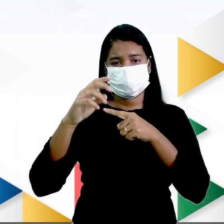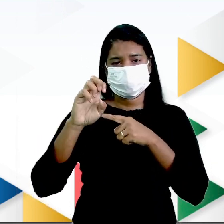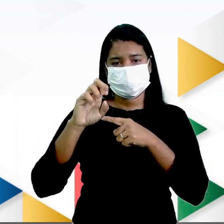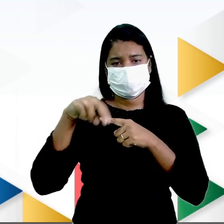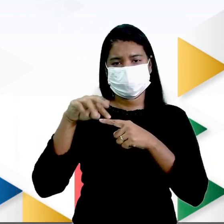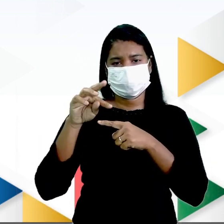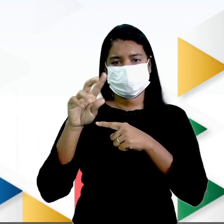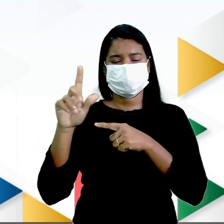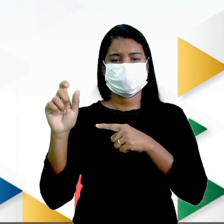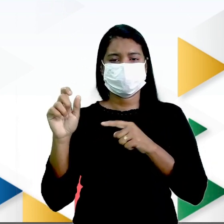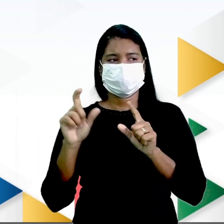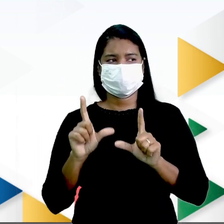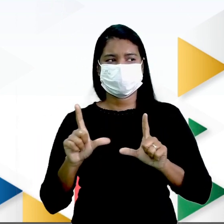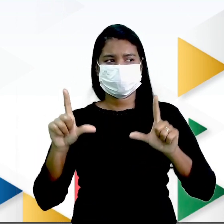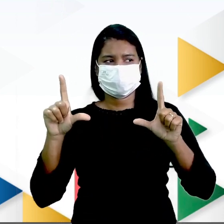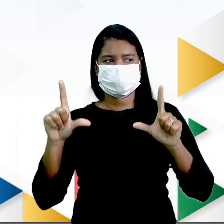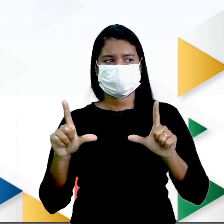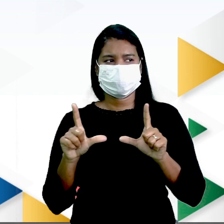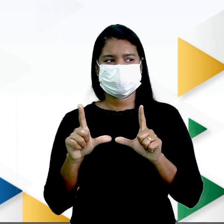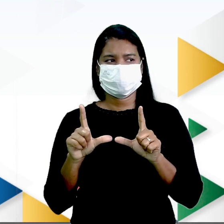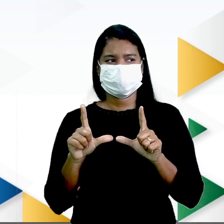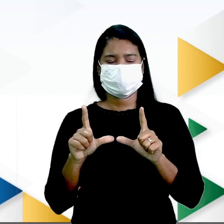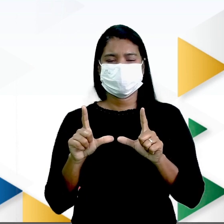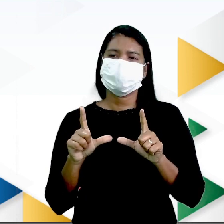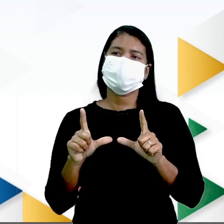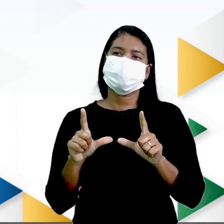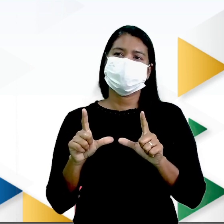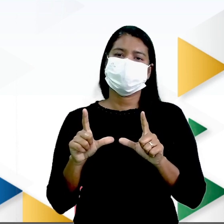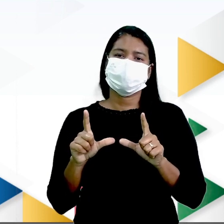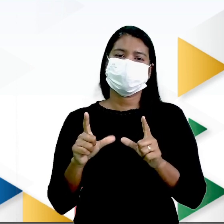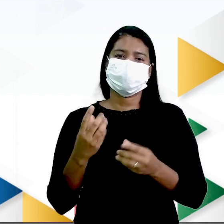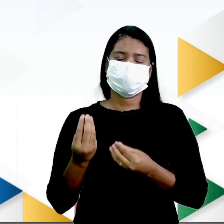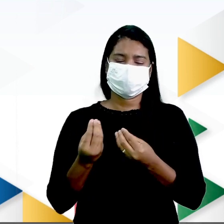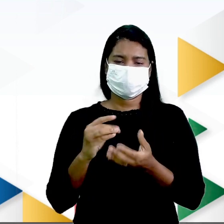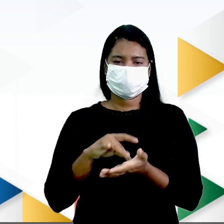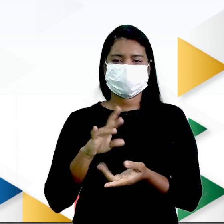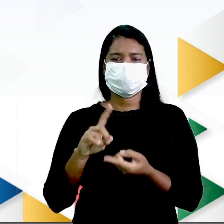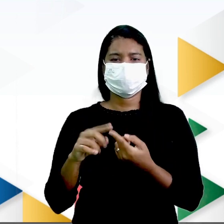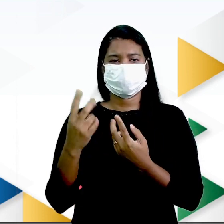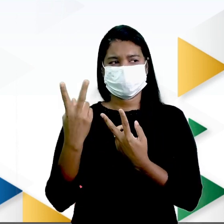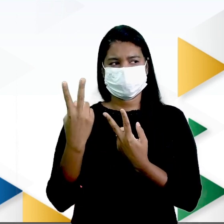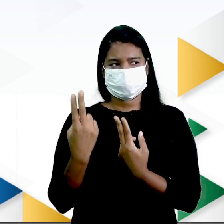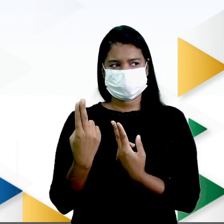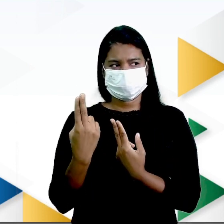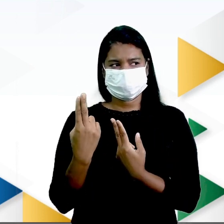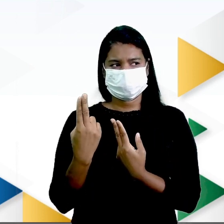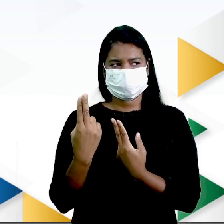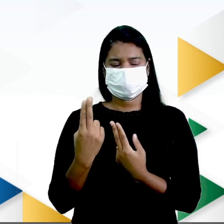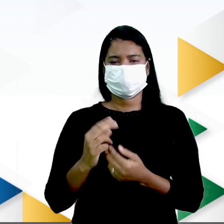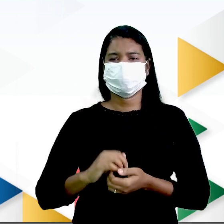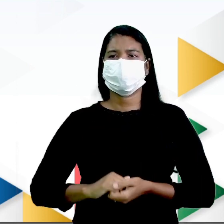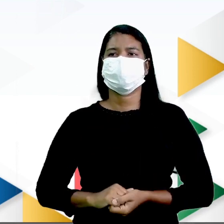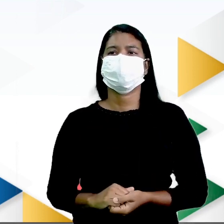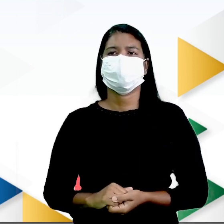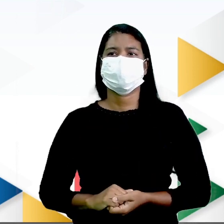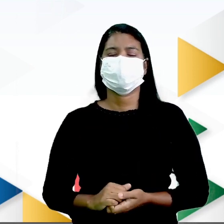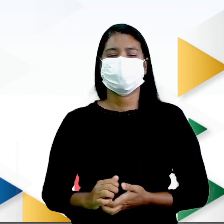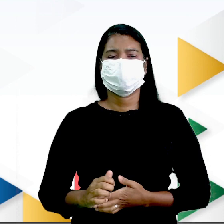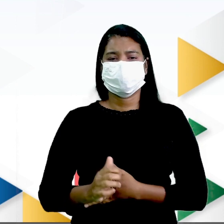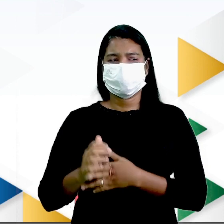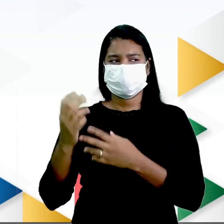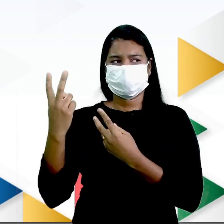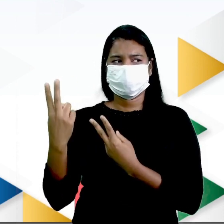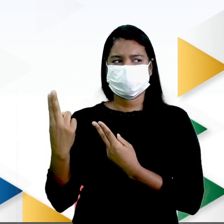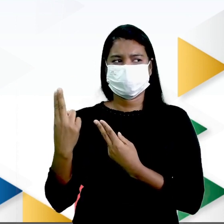os lados e abertura de ângulo interno são congruentes, né? São iguais, a gente fala iguais, mas a palavra é congruentes, tá